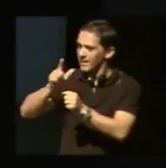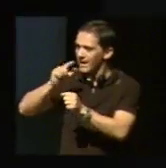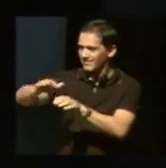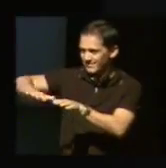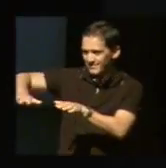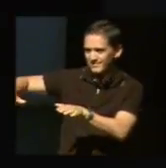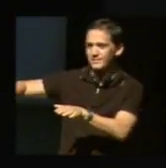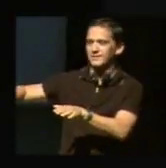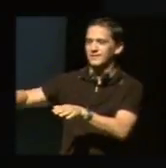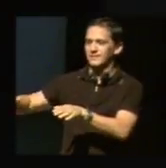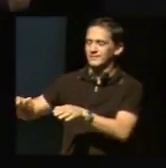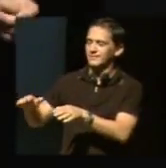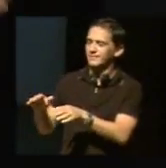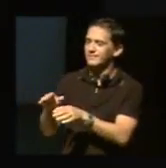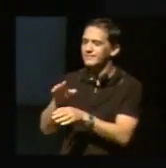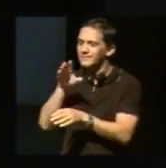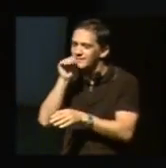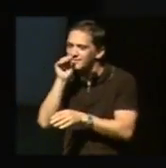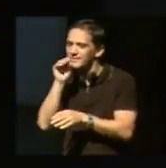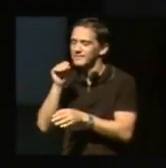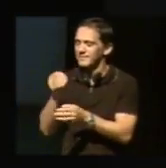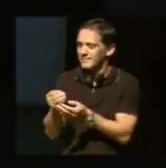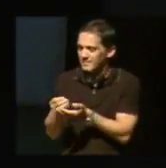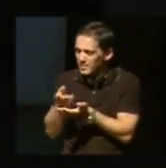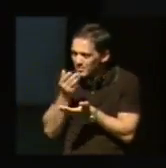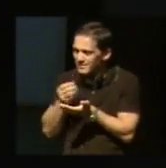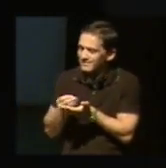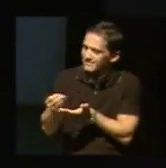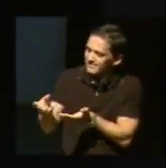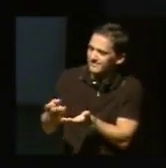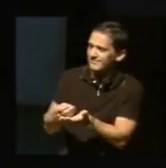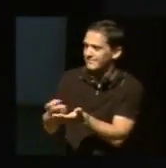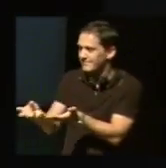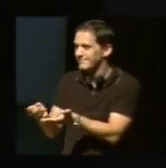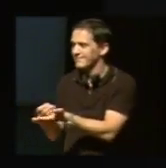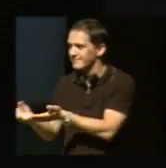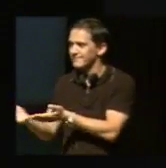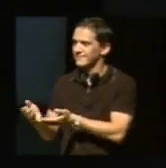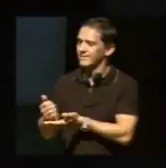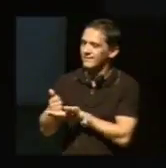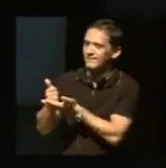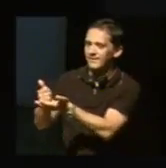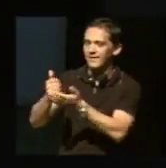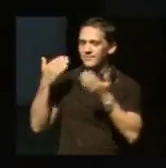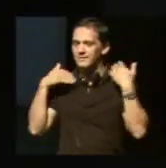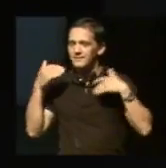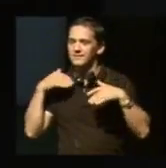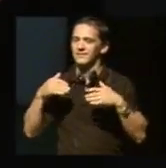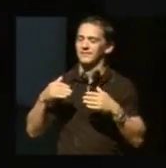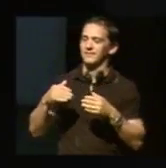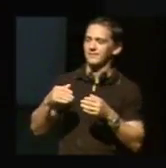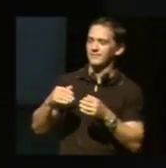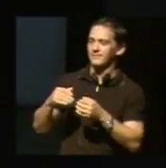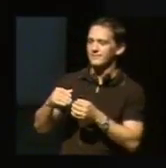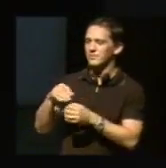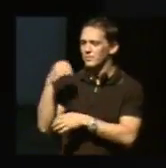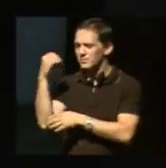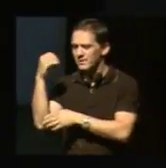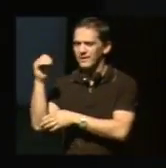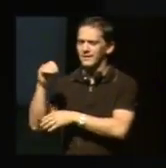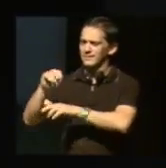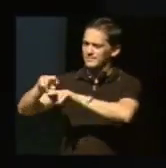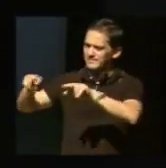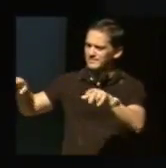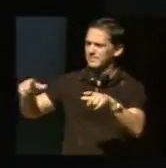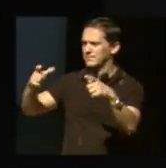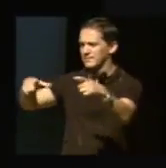laguinho, onde tem os marrecos lá para levar comidinha para os marrecos, levo eles para passear, vou na redenção, vou no Capão do Corvo, enfim,